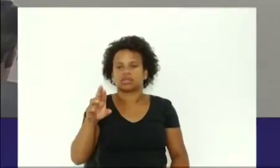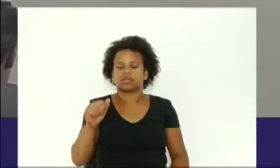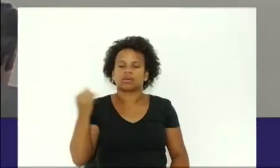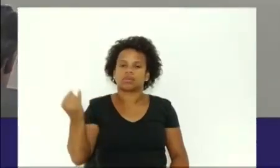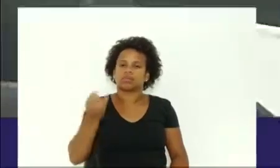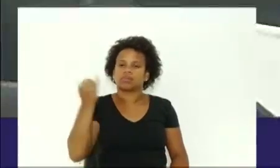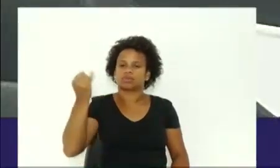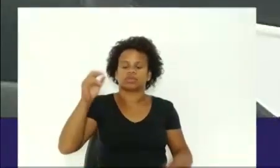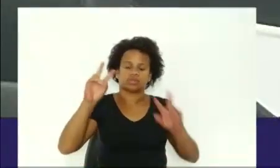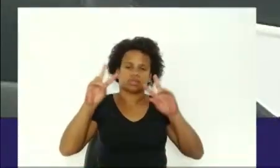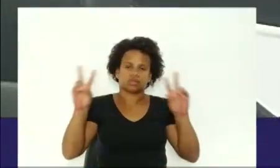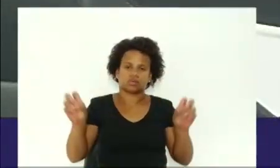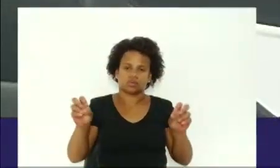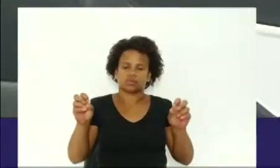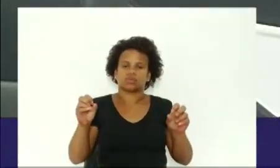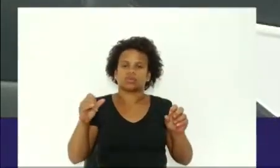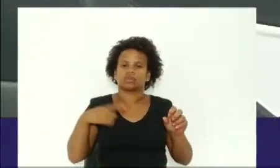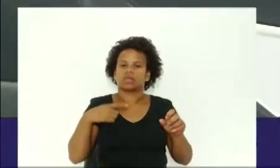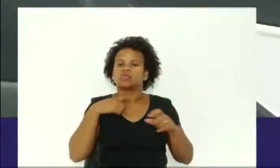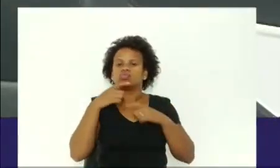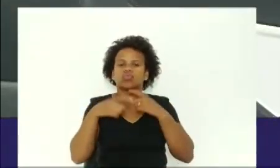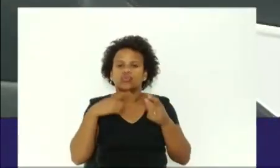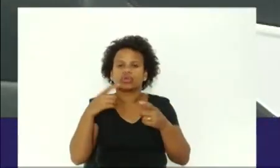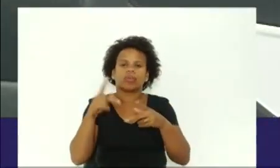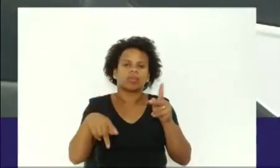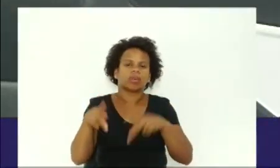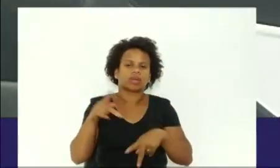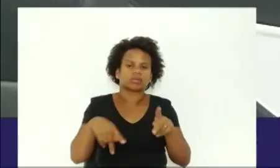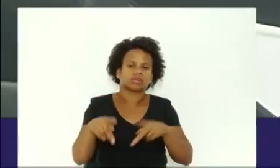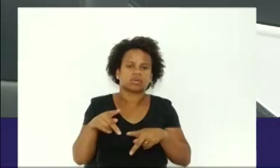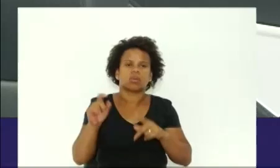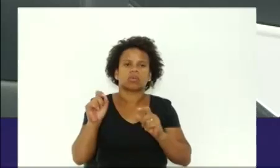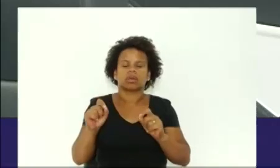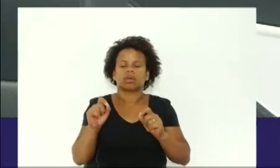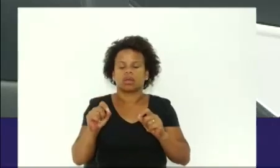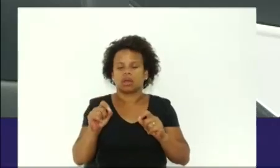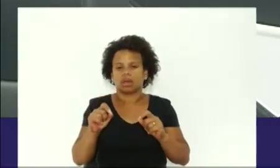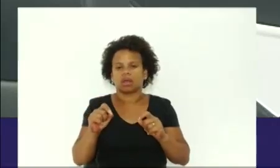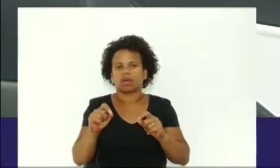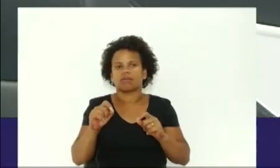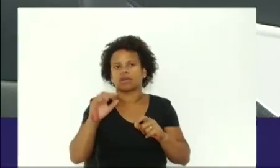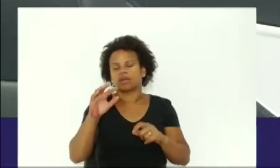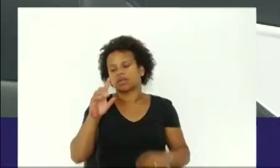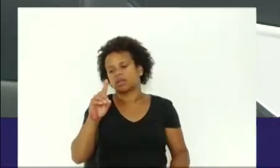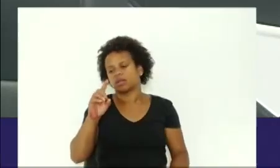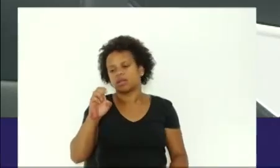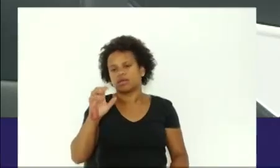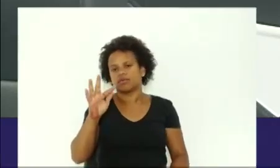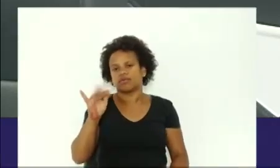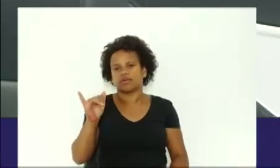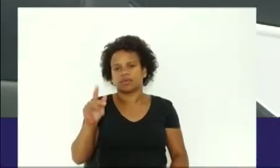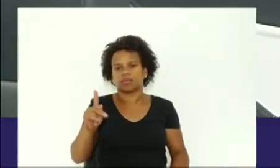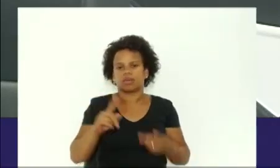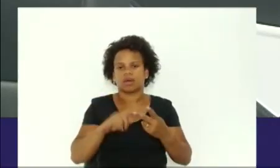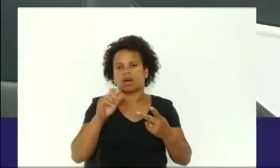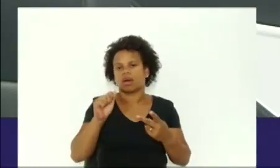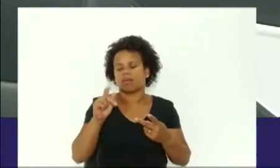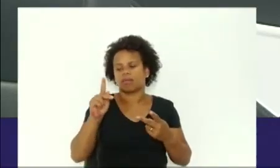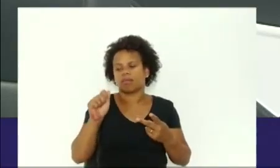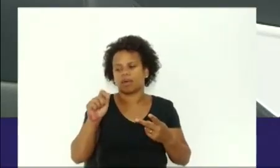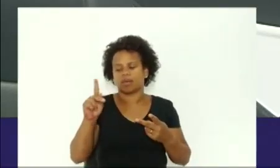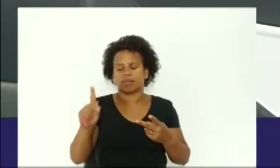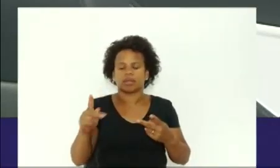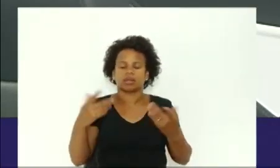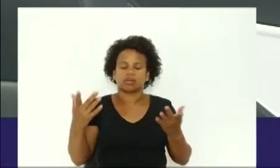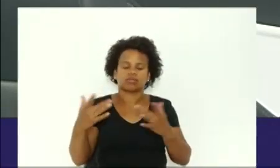assunto, está causando dúvida na população, quem vai pela DEFIB, quem vai pela PAP, então eu coloco à